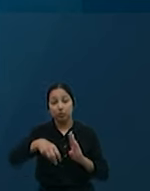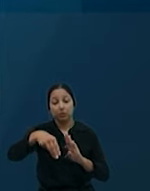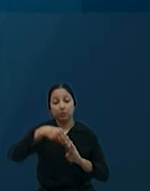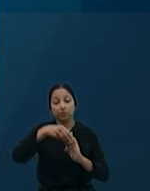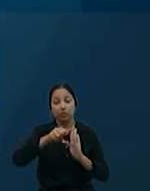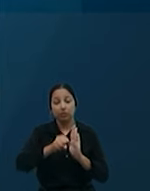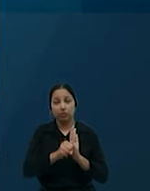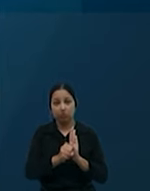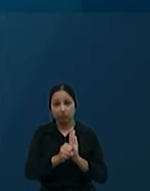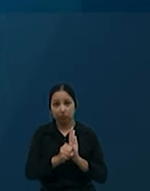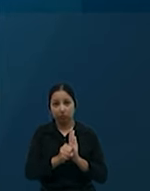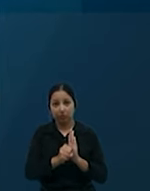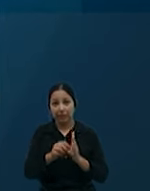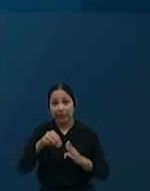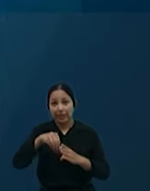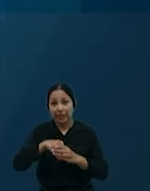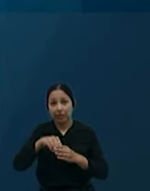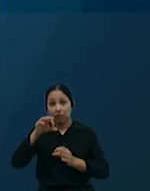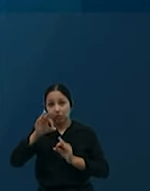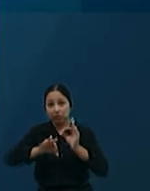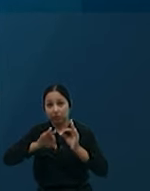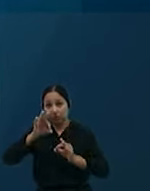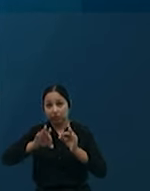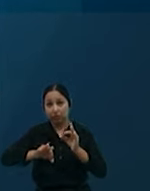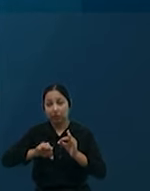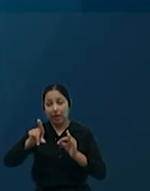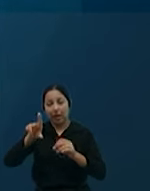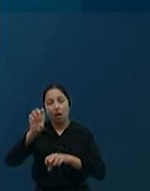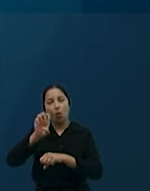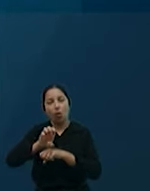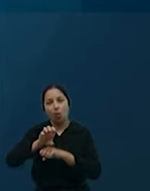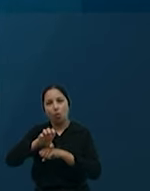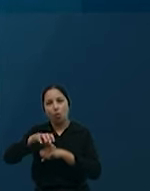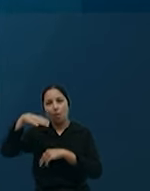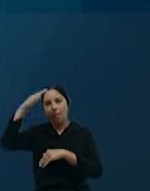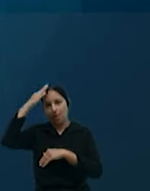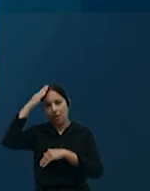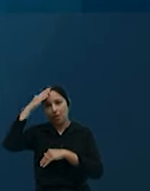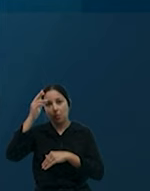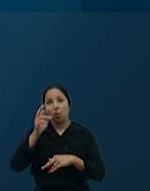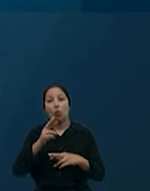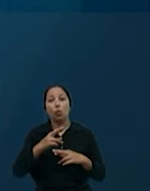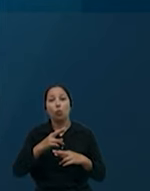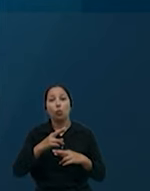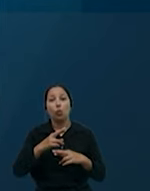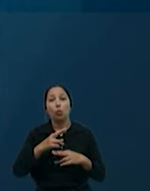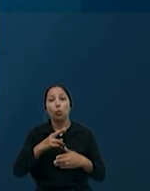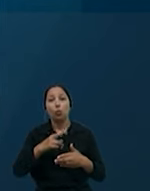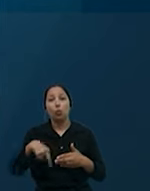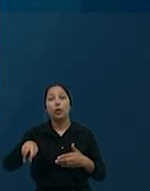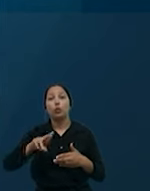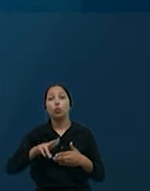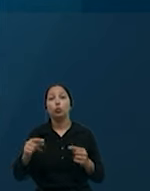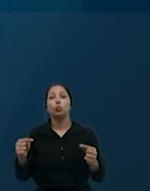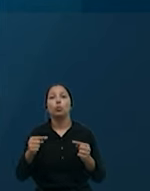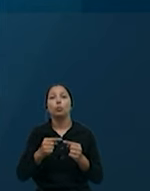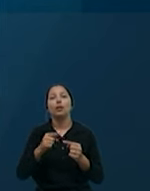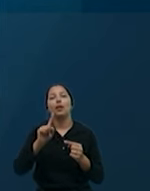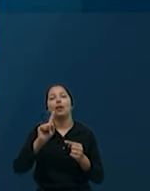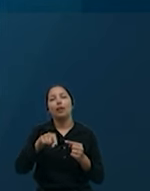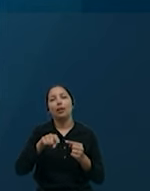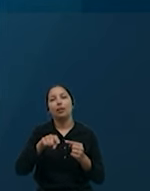tribunal, que foi o caso, Tribunal de Justiça do Paraná, o recurso cabível é o recurso ordinário. Então, está na